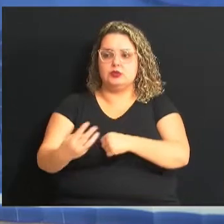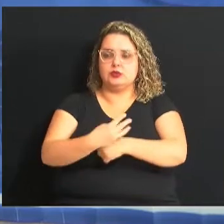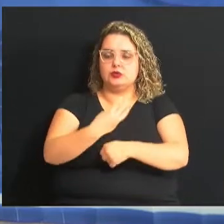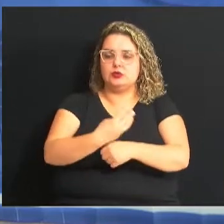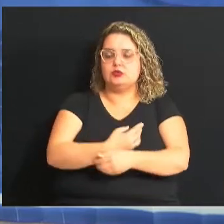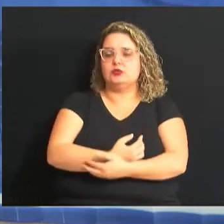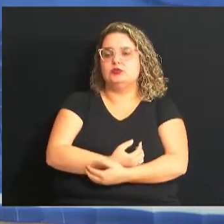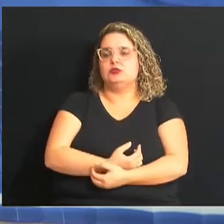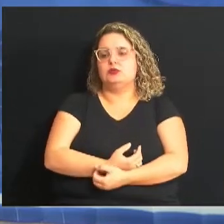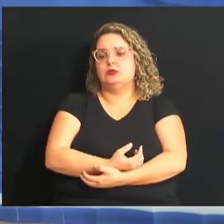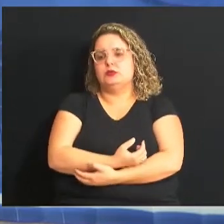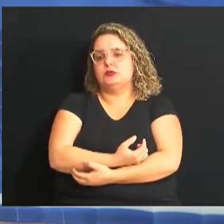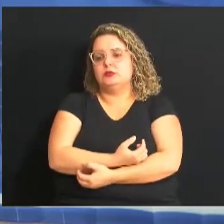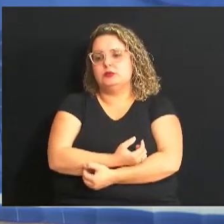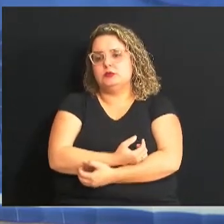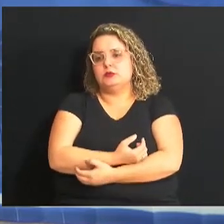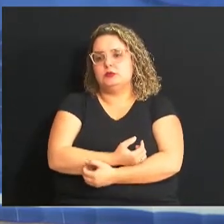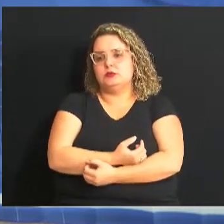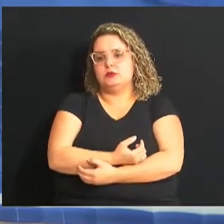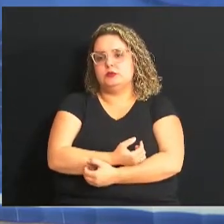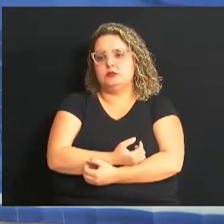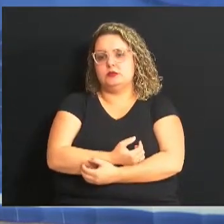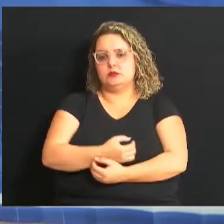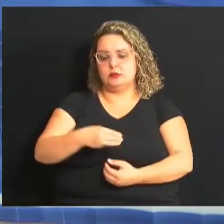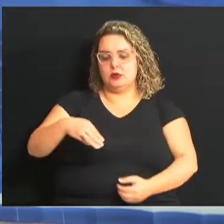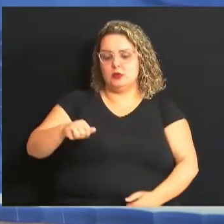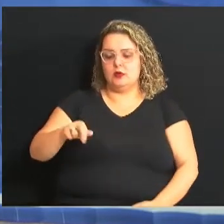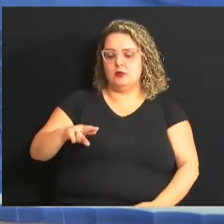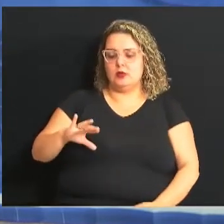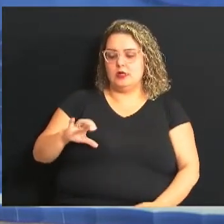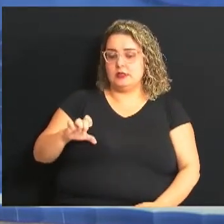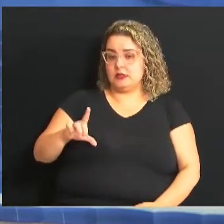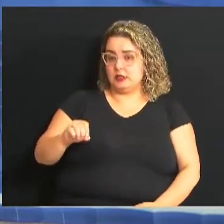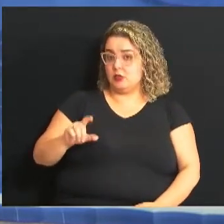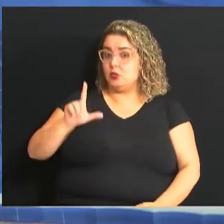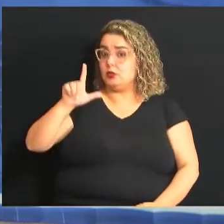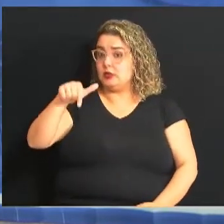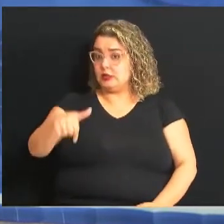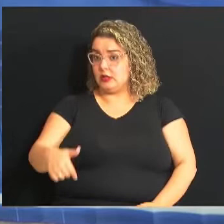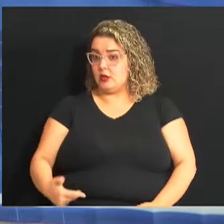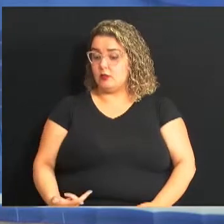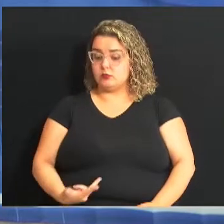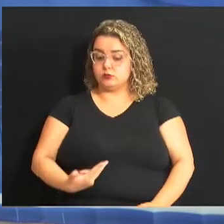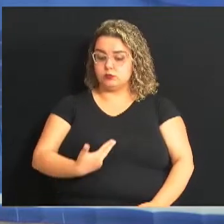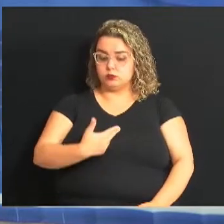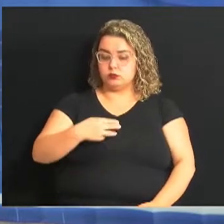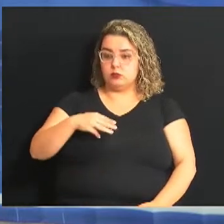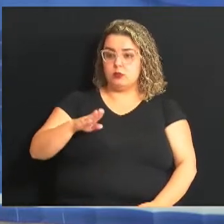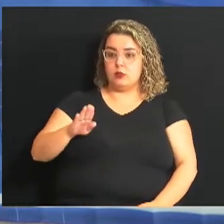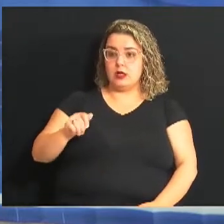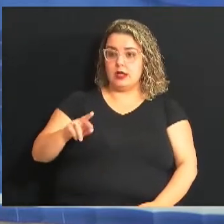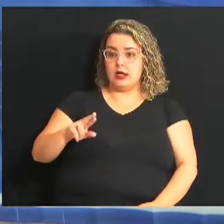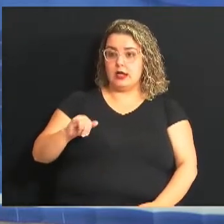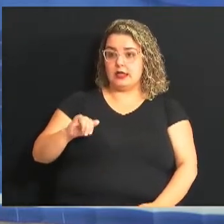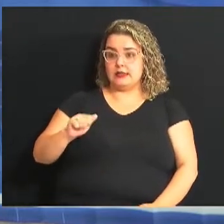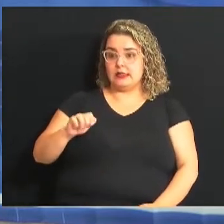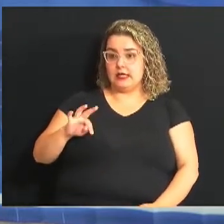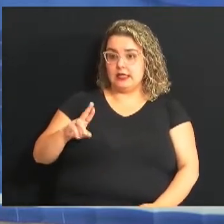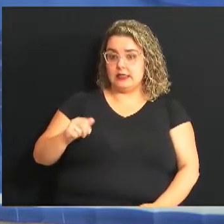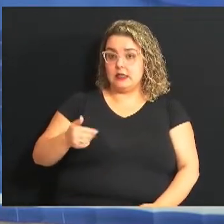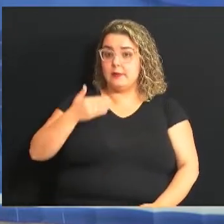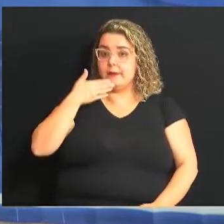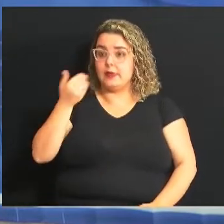Essa pergunta, a dúvida é do Marcelo do Nova Europa. Depois da bariátrica, melhora a vida sexual do paciente?